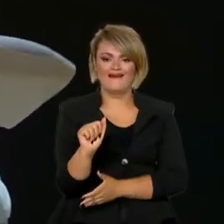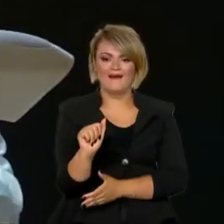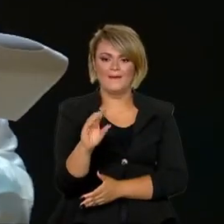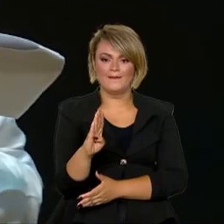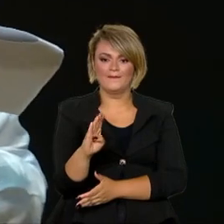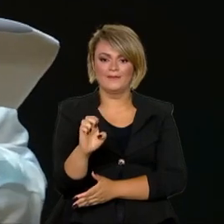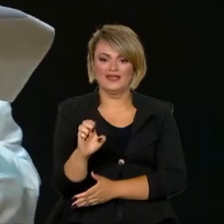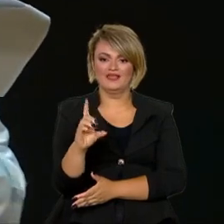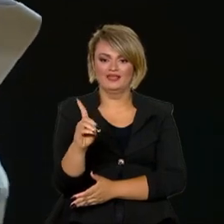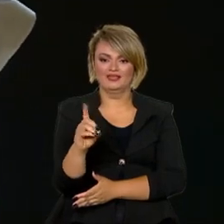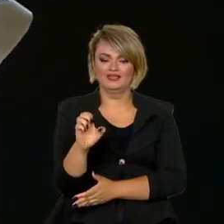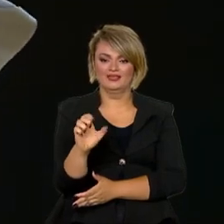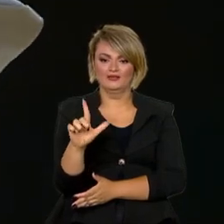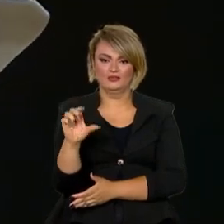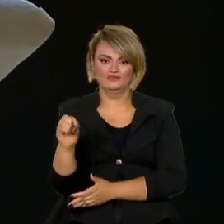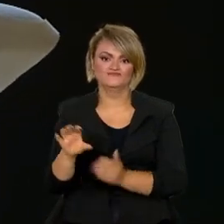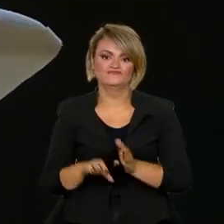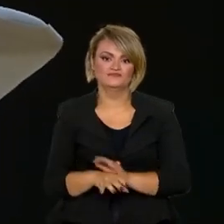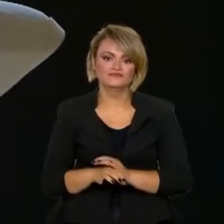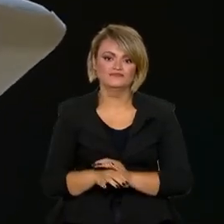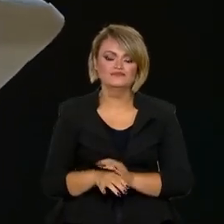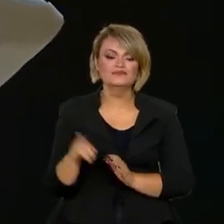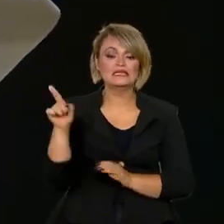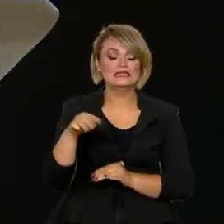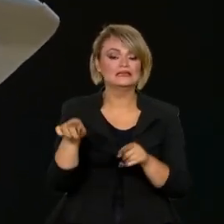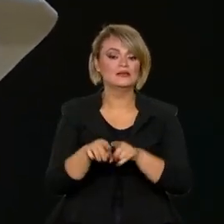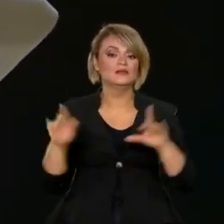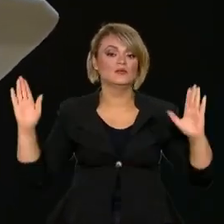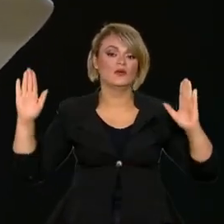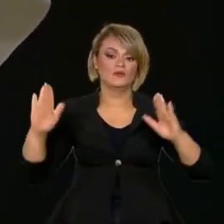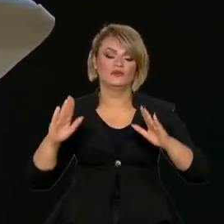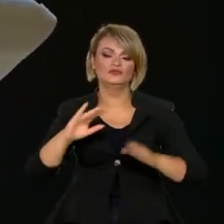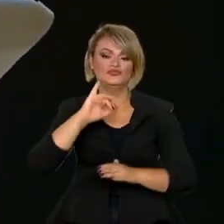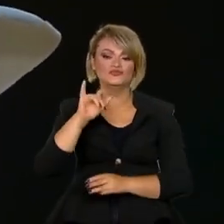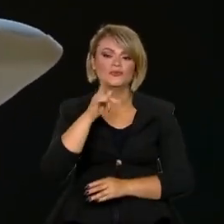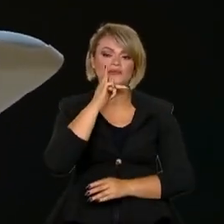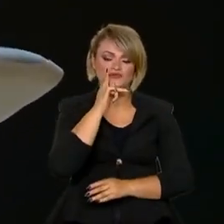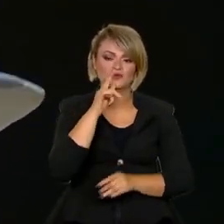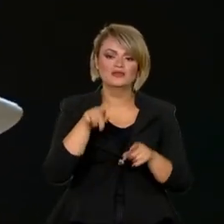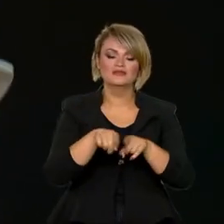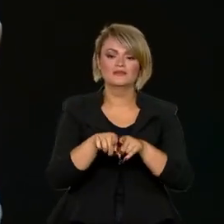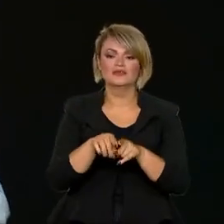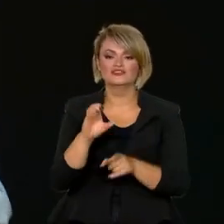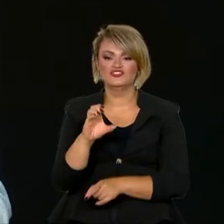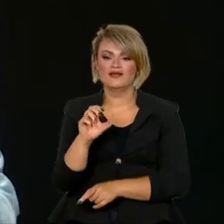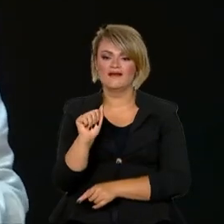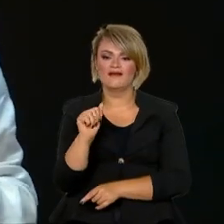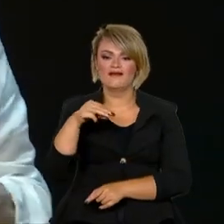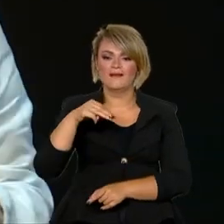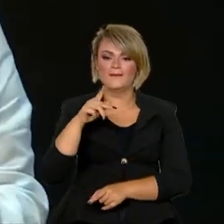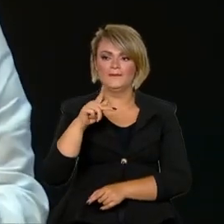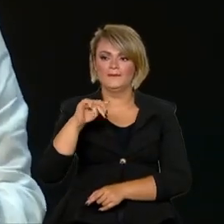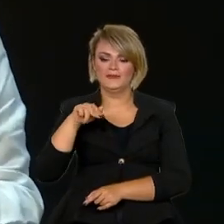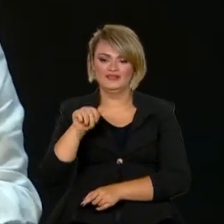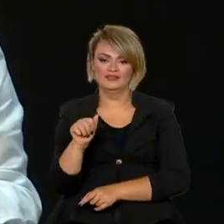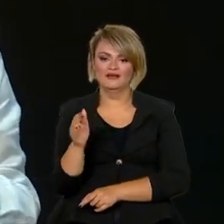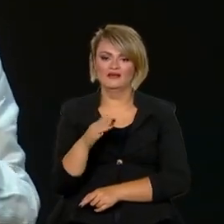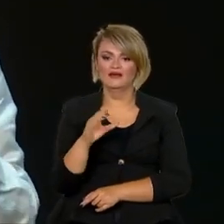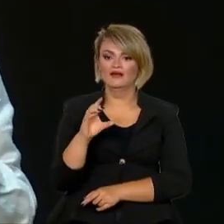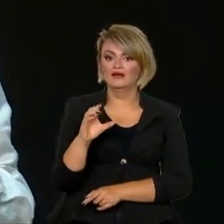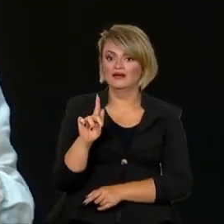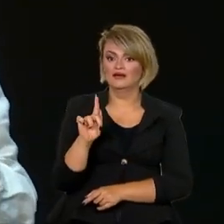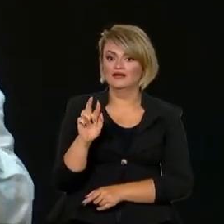2 e o Nordeste Logística 3, e no aeroporto de João Pessoa e de Campina Grande, a continuidade dos